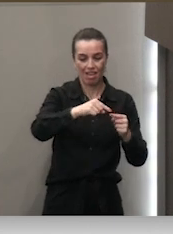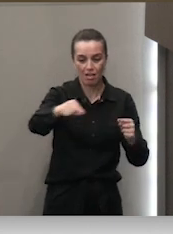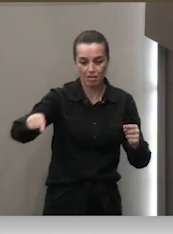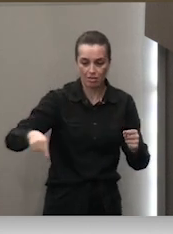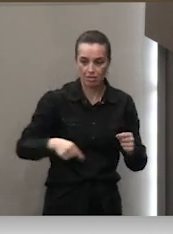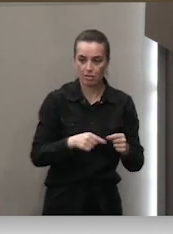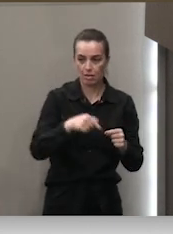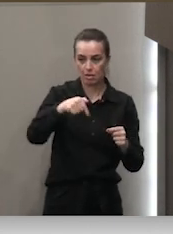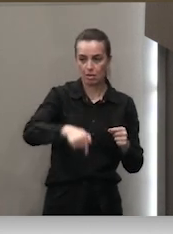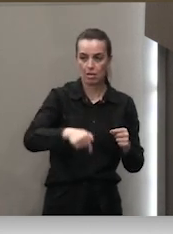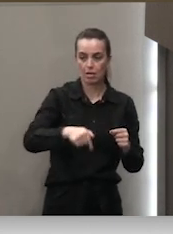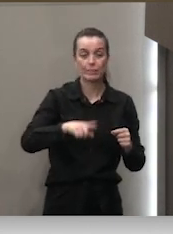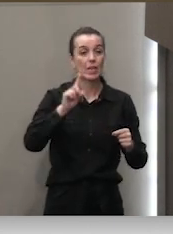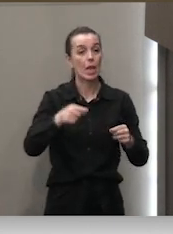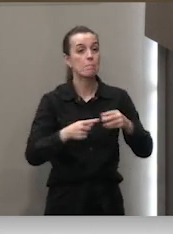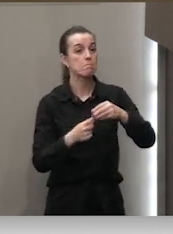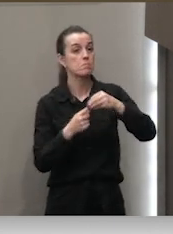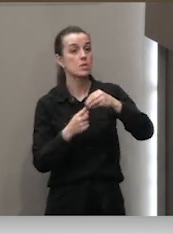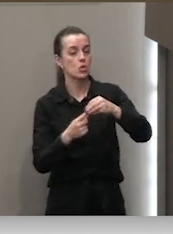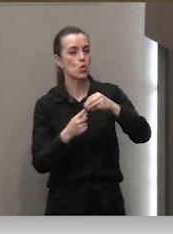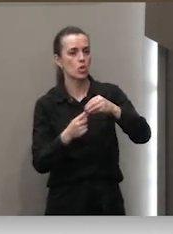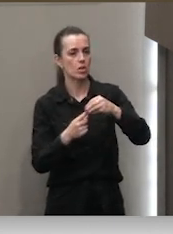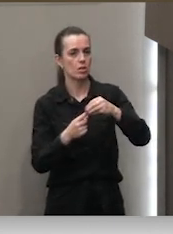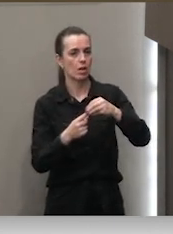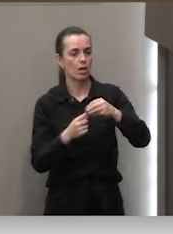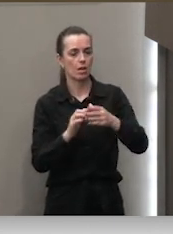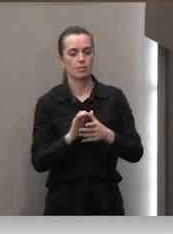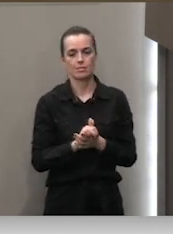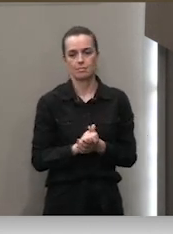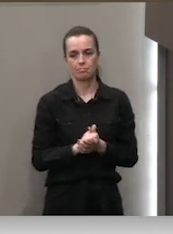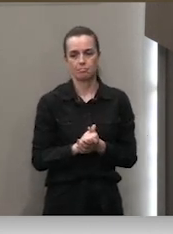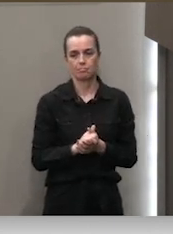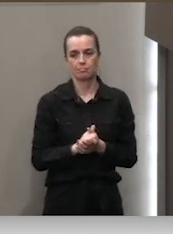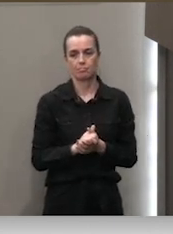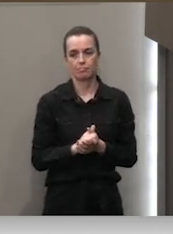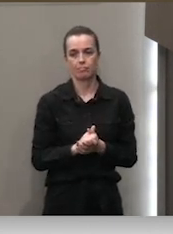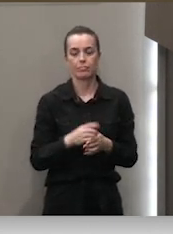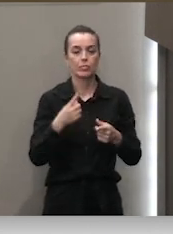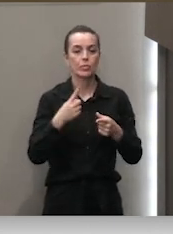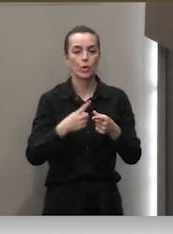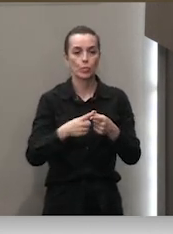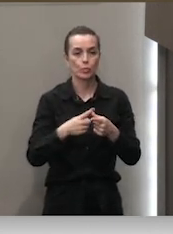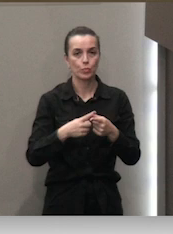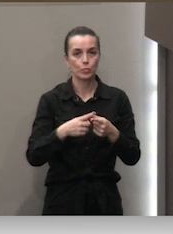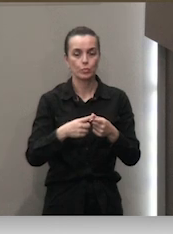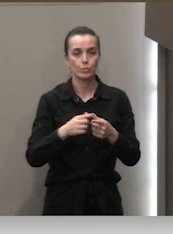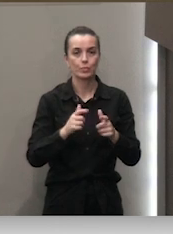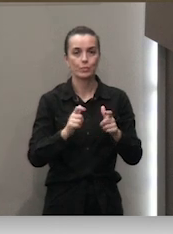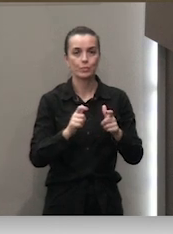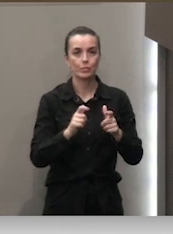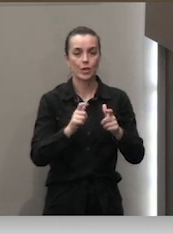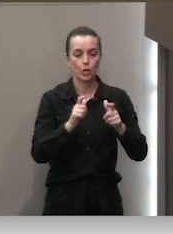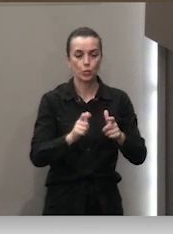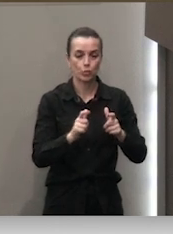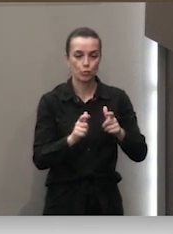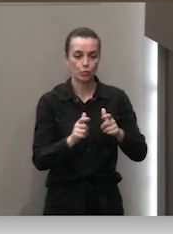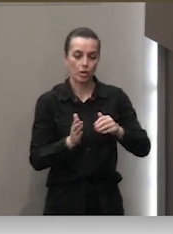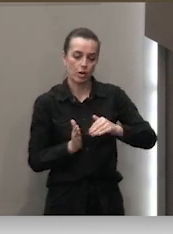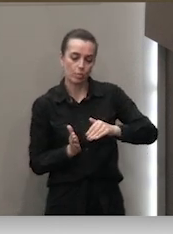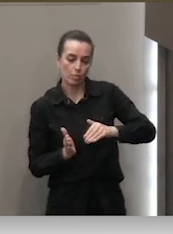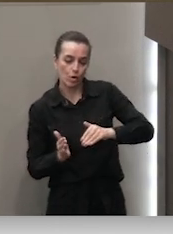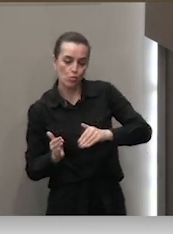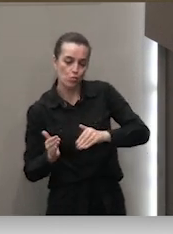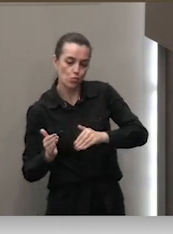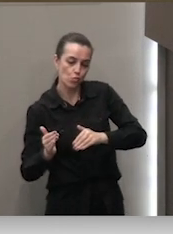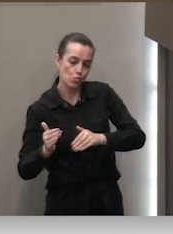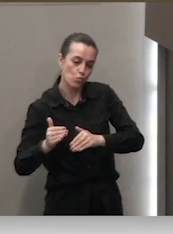colocada como prioridade no cronograma da prefeitura, porque ela fica numa curva